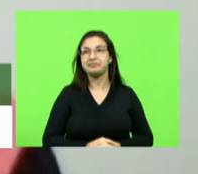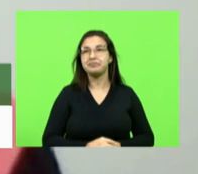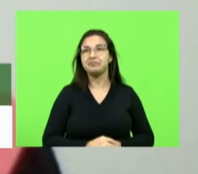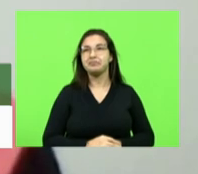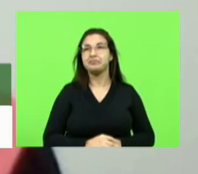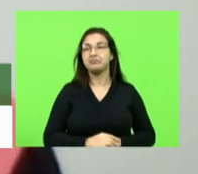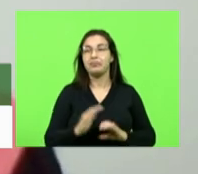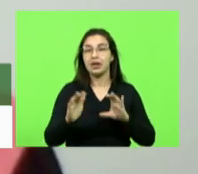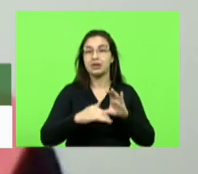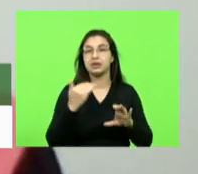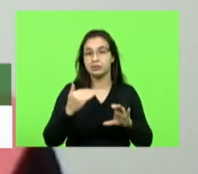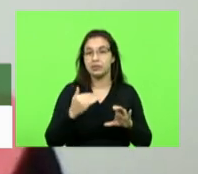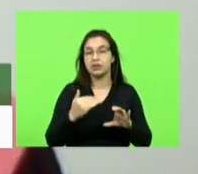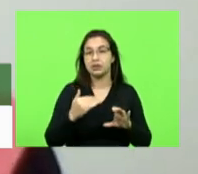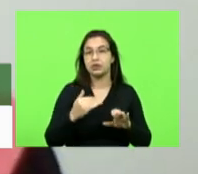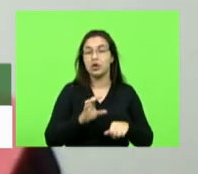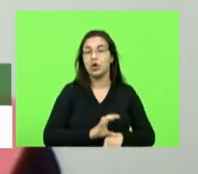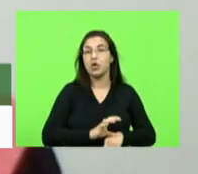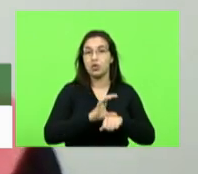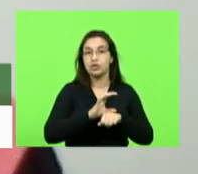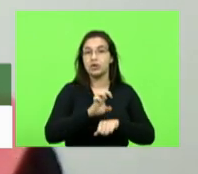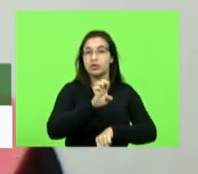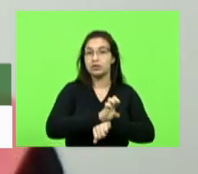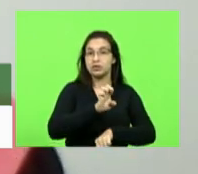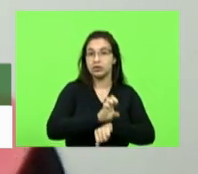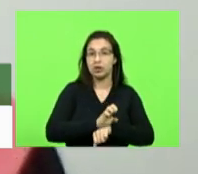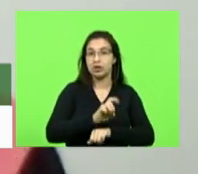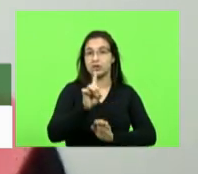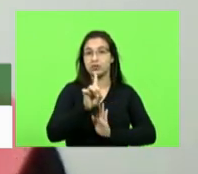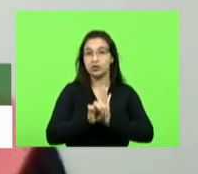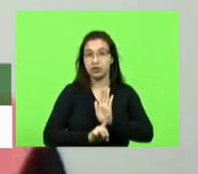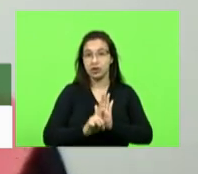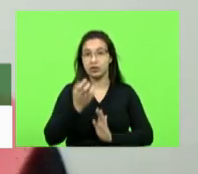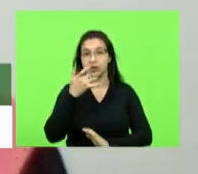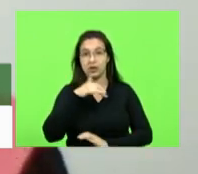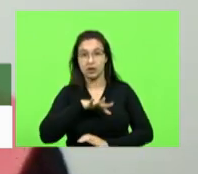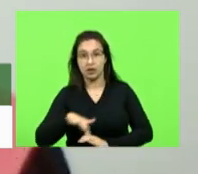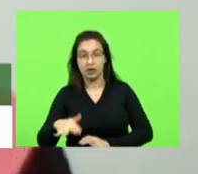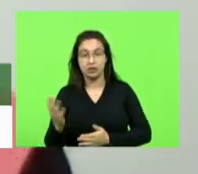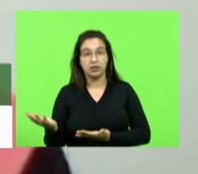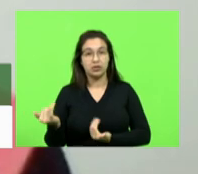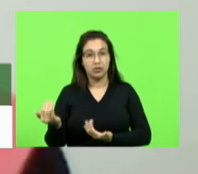recebemos da coordenação do Conselho Estadual dos Direitos da Criança e do Adolescente.